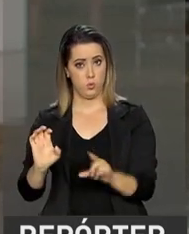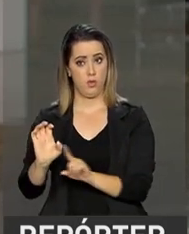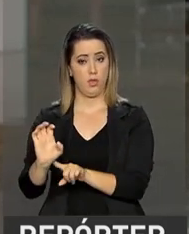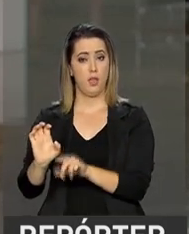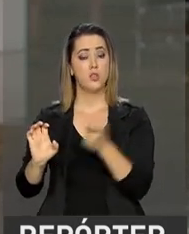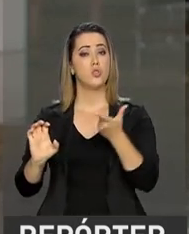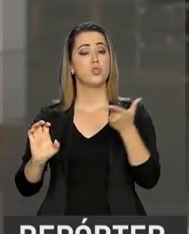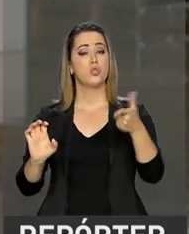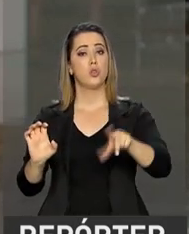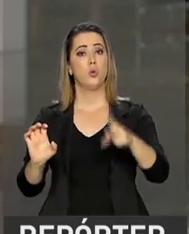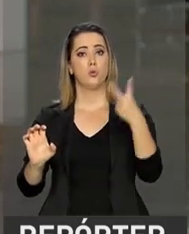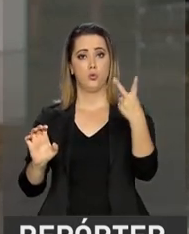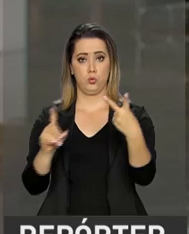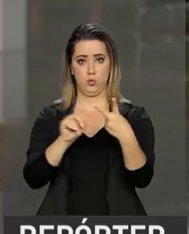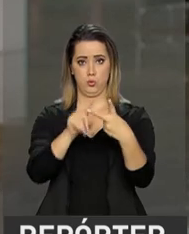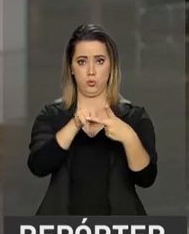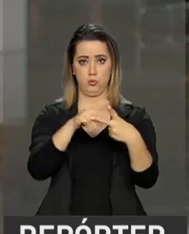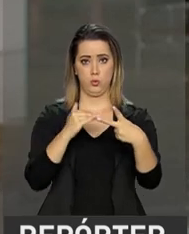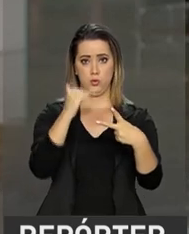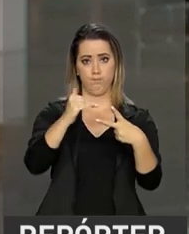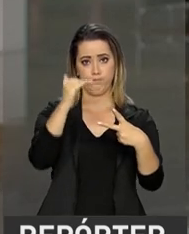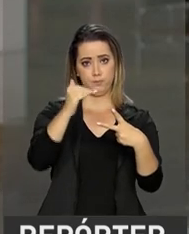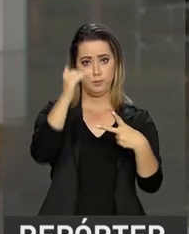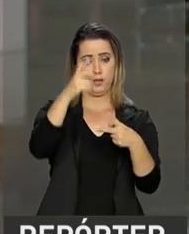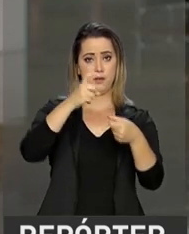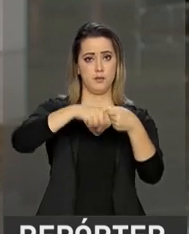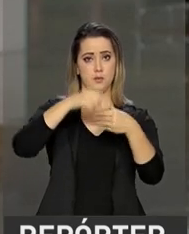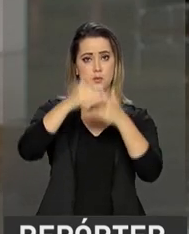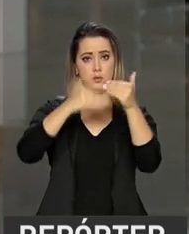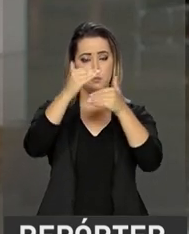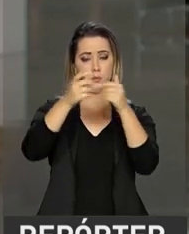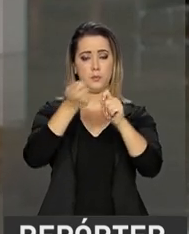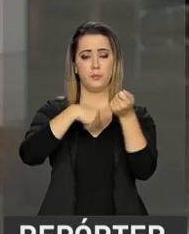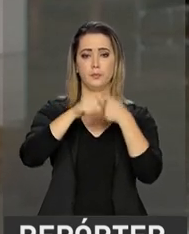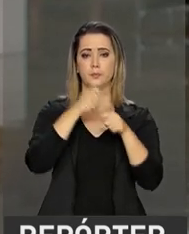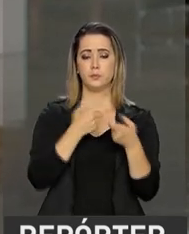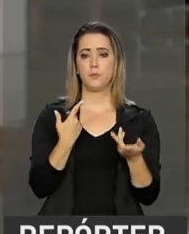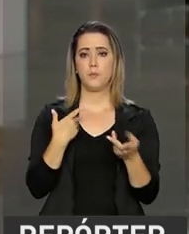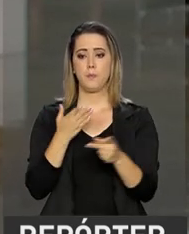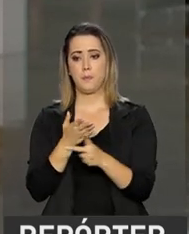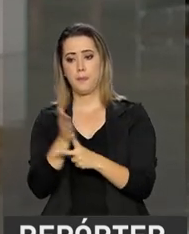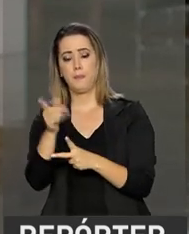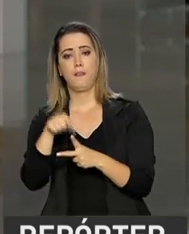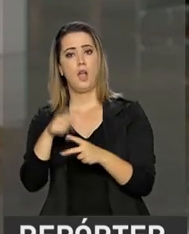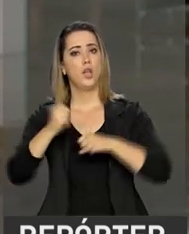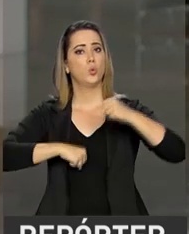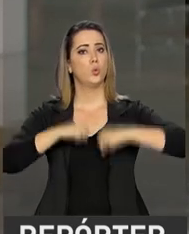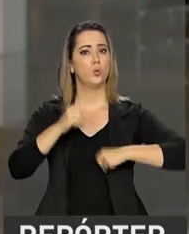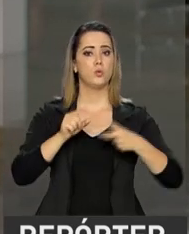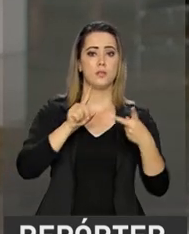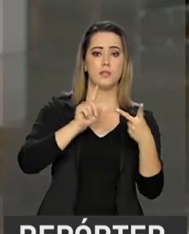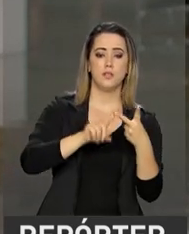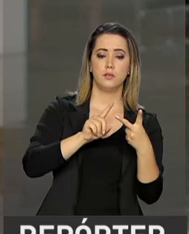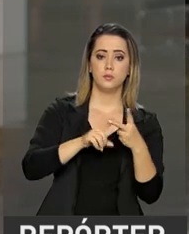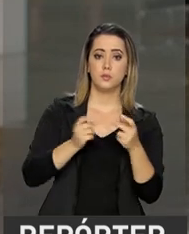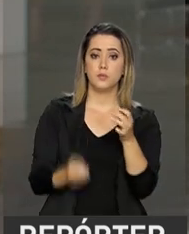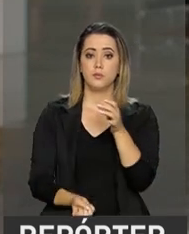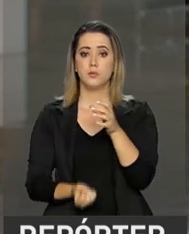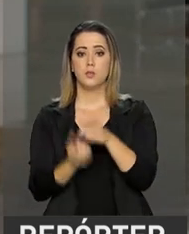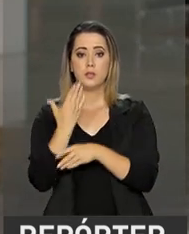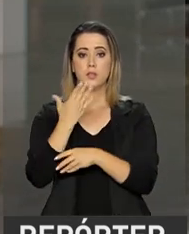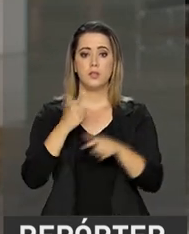outros dois fatores que estão levando essa retomada da economia a produção industrial ea geração de